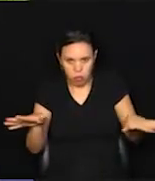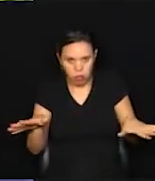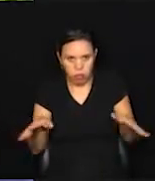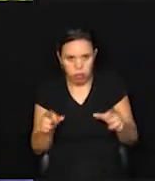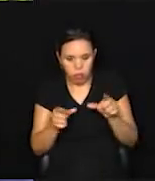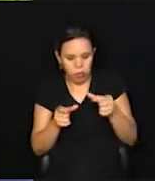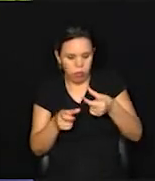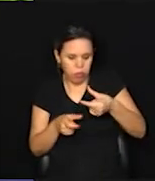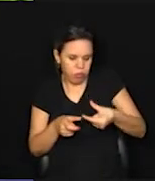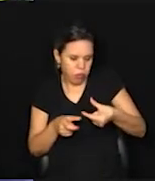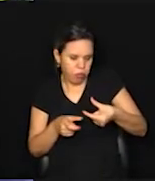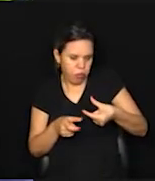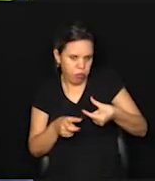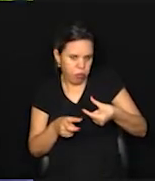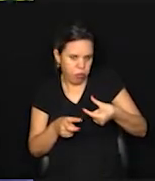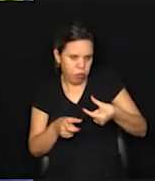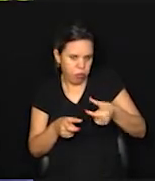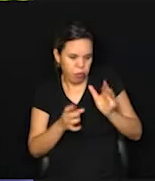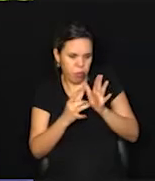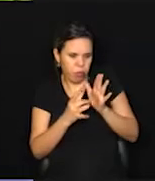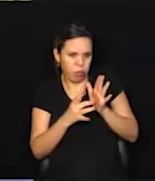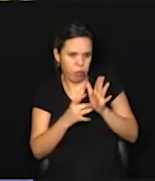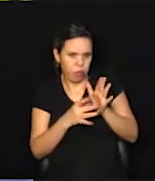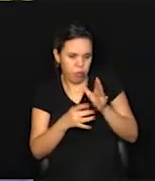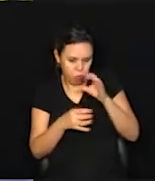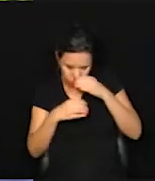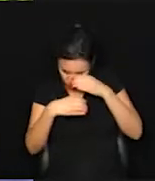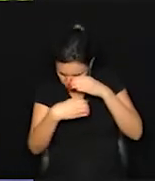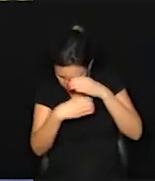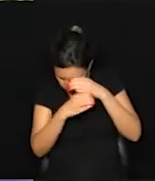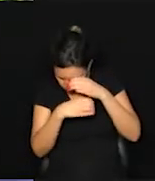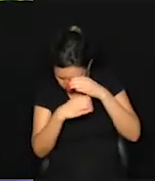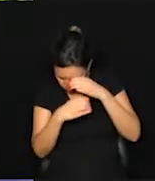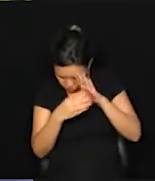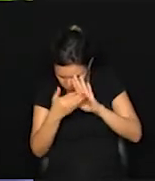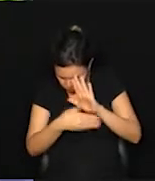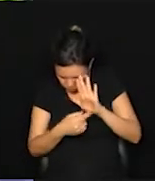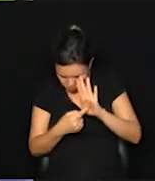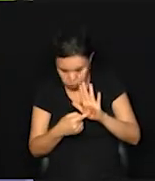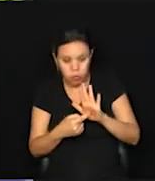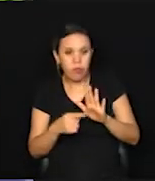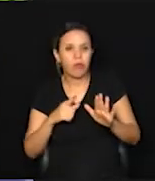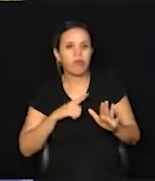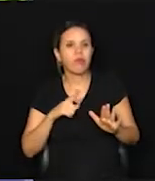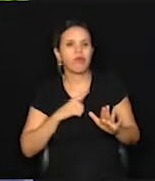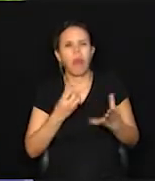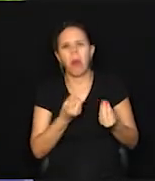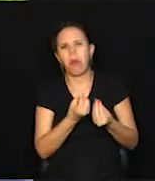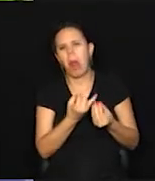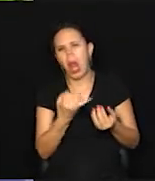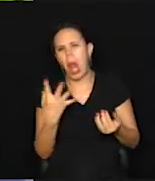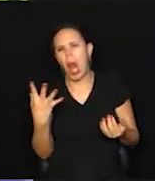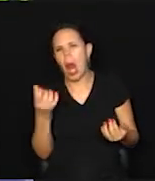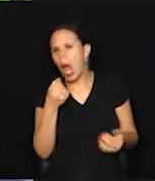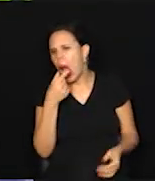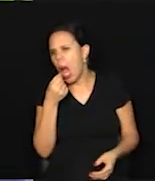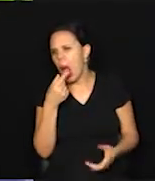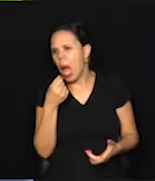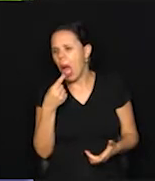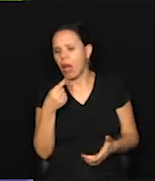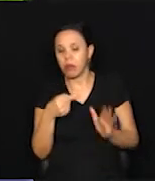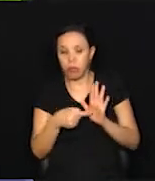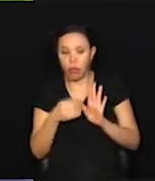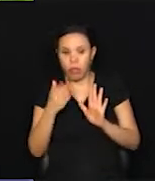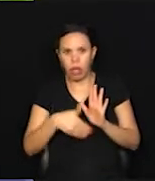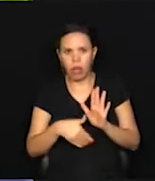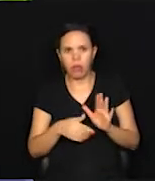de vidro lá com culturas de células, e que vai ter que demonstrar. Nós tivemos centenas de medicamentos, centenas mesmo, que mostraram